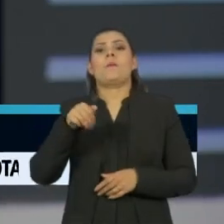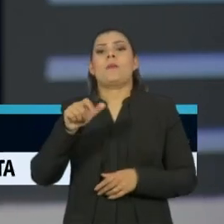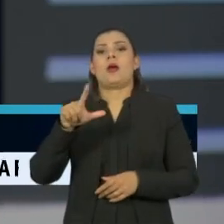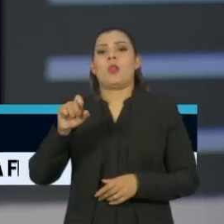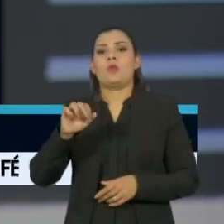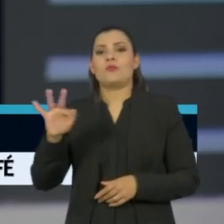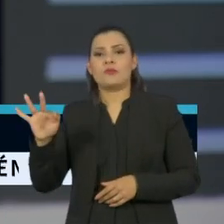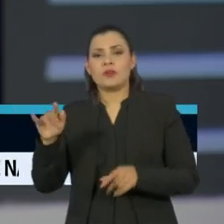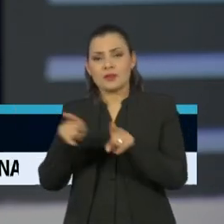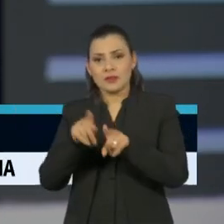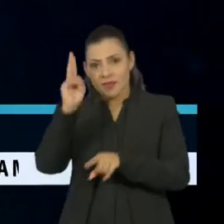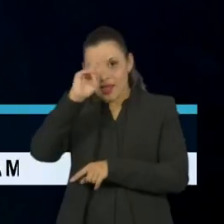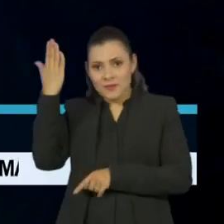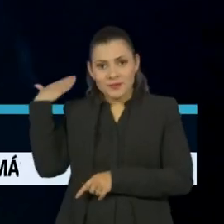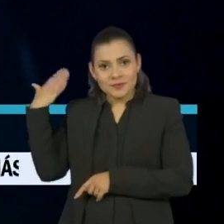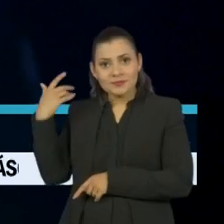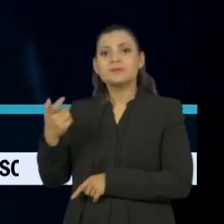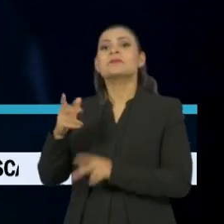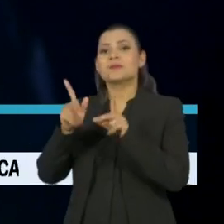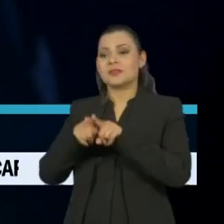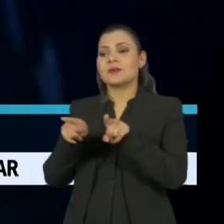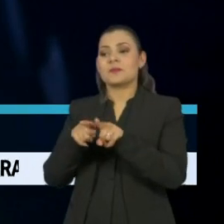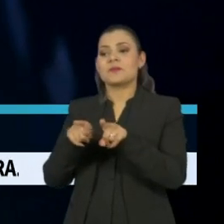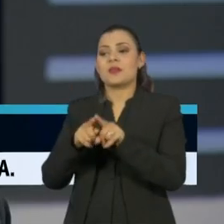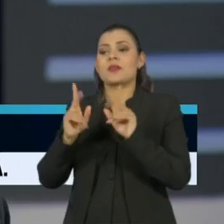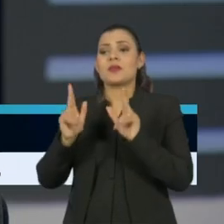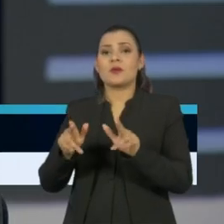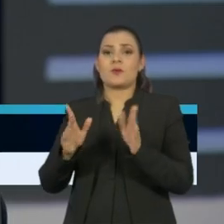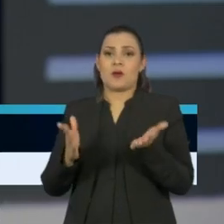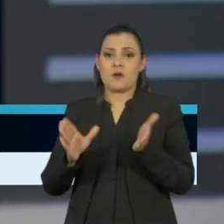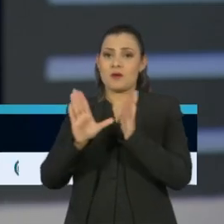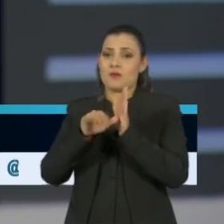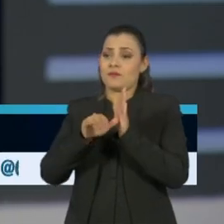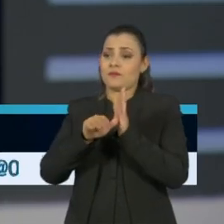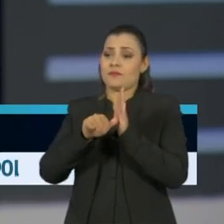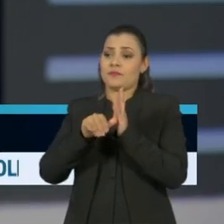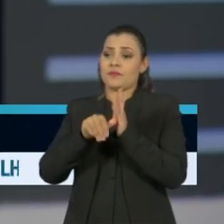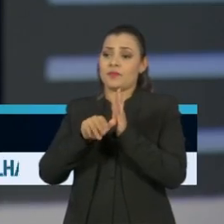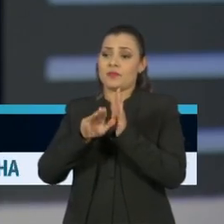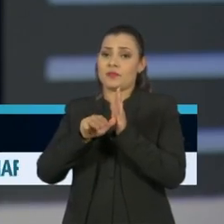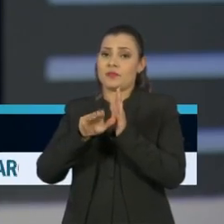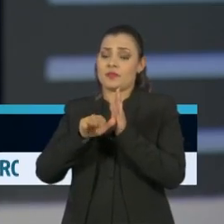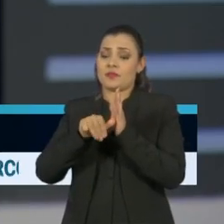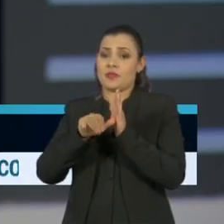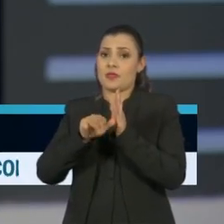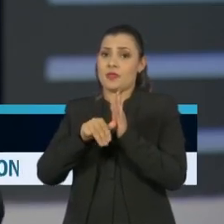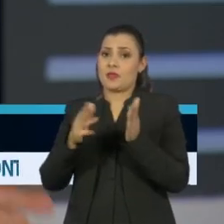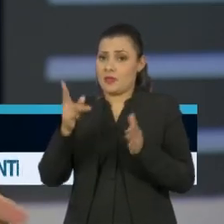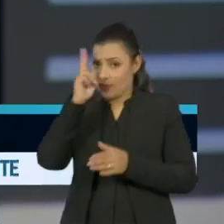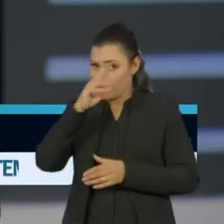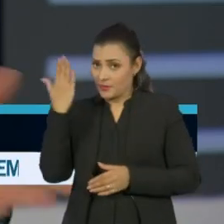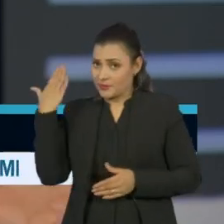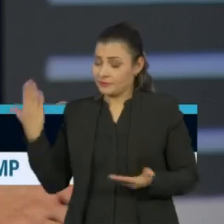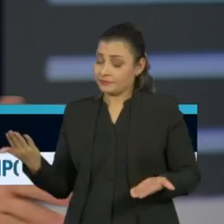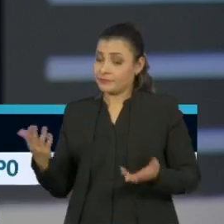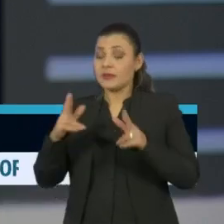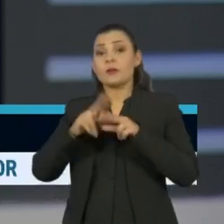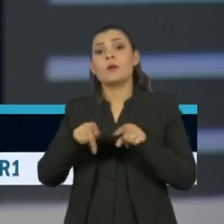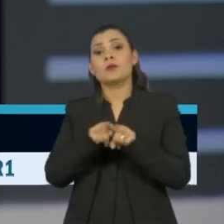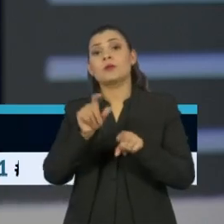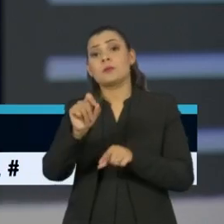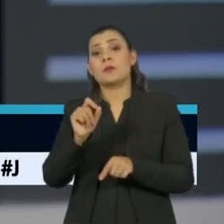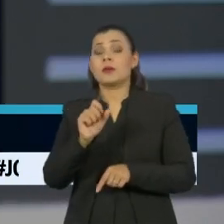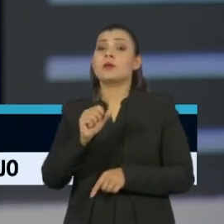né porque uma blusa também voltou a família no jogo teria colocado família né é um maluco já ficou provado que tava né agora no cena